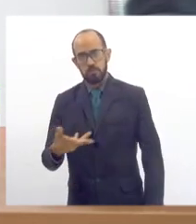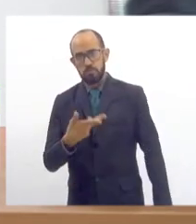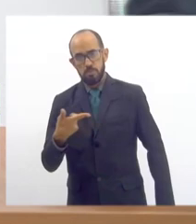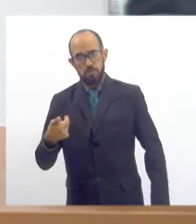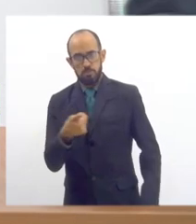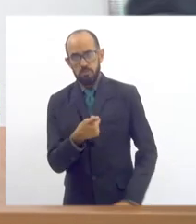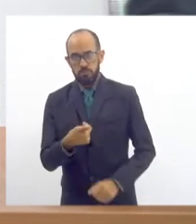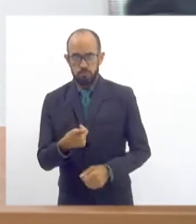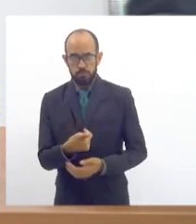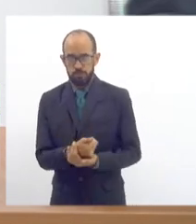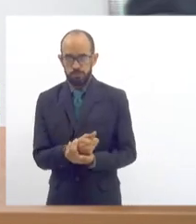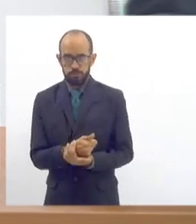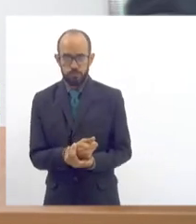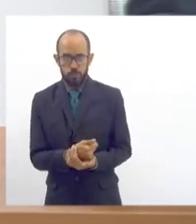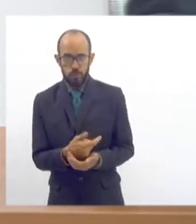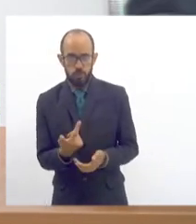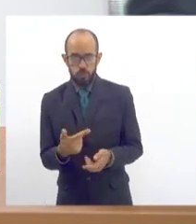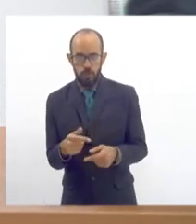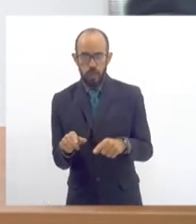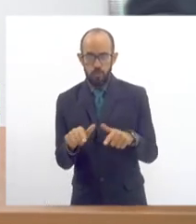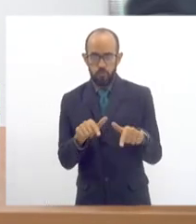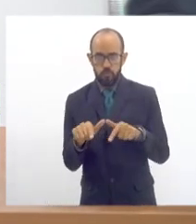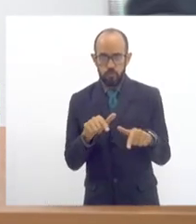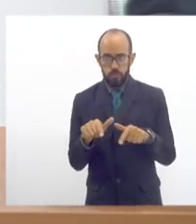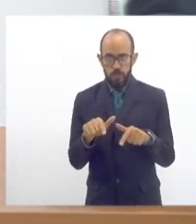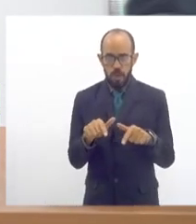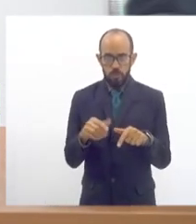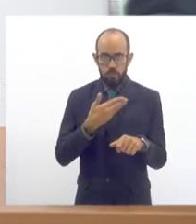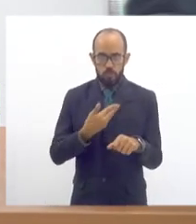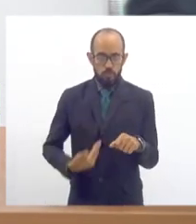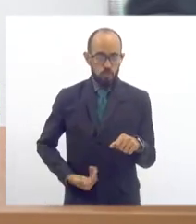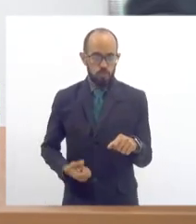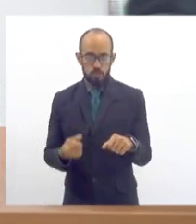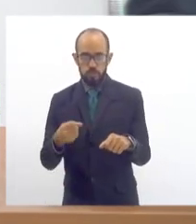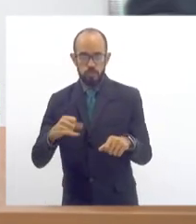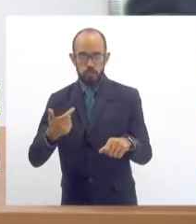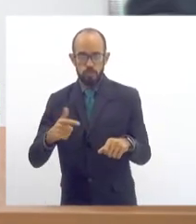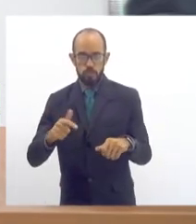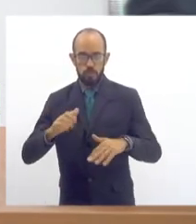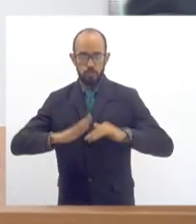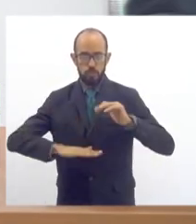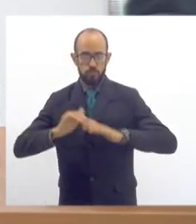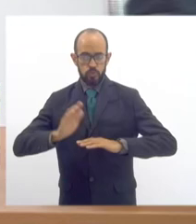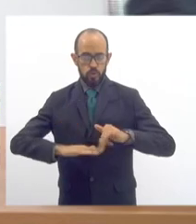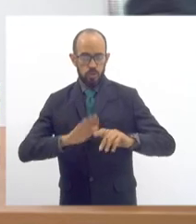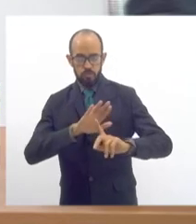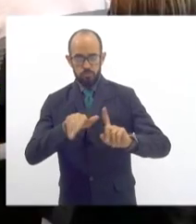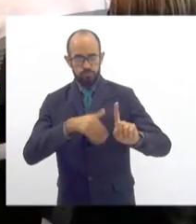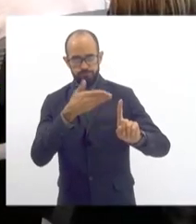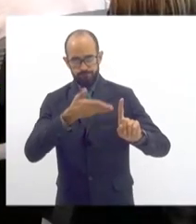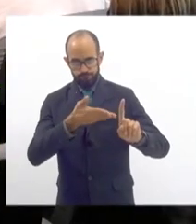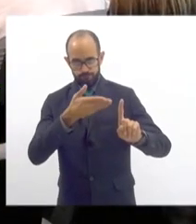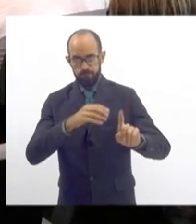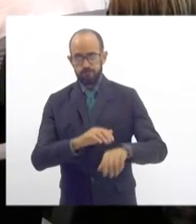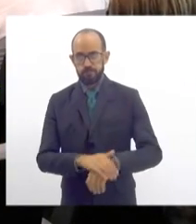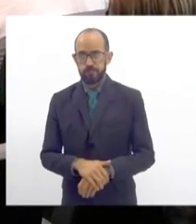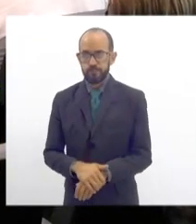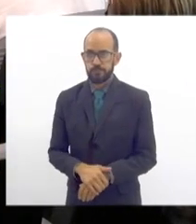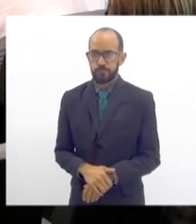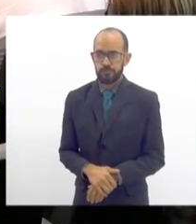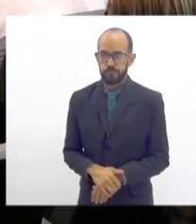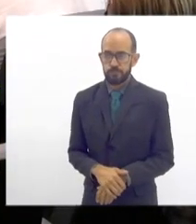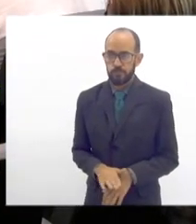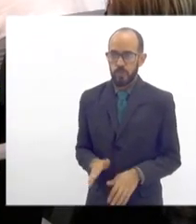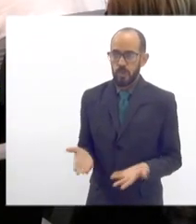serviço público, e não há prestação de serviço público sem servidores e servidoras profissionalizados, valorizados e dignificados. Bem, vou